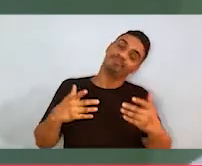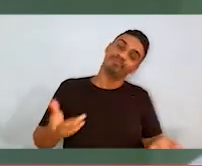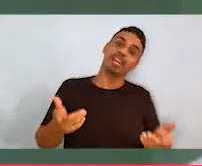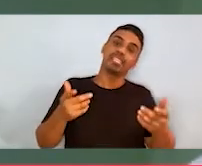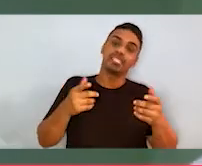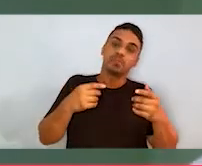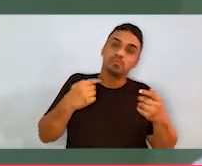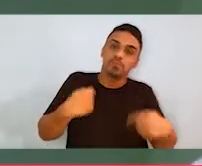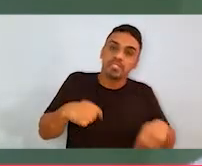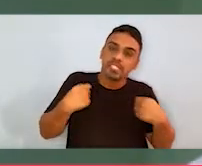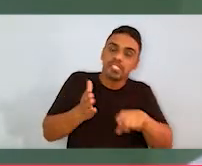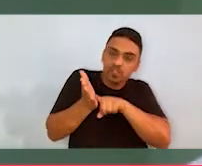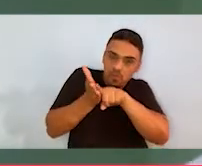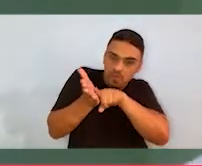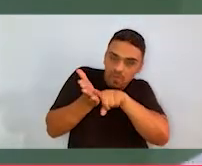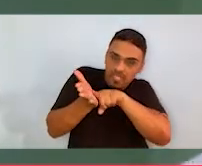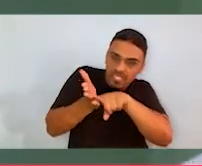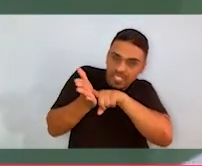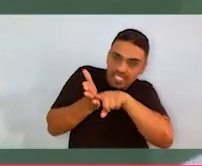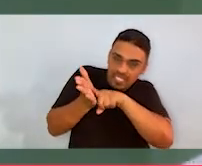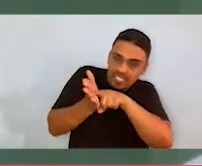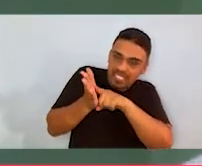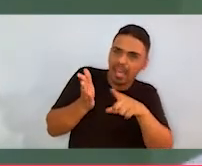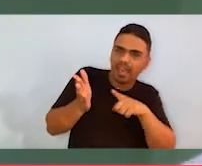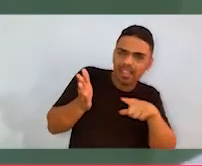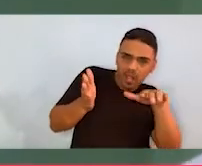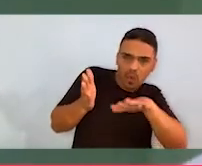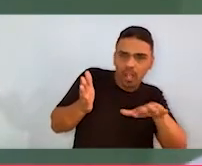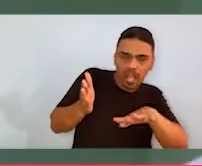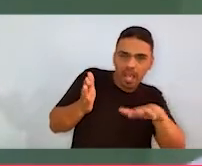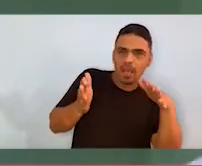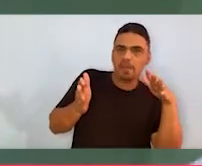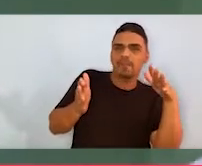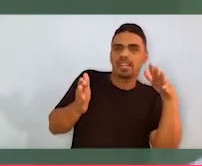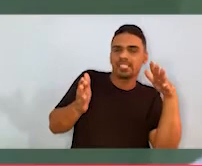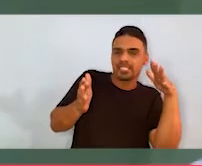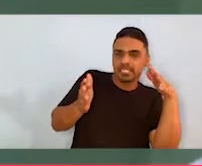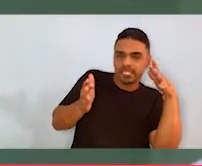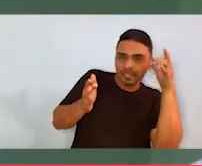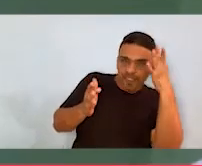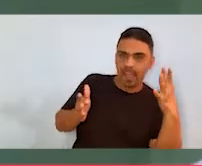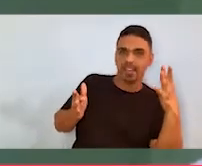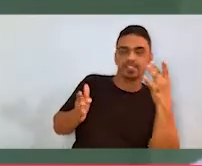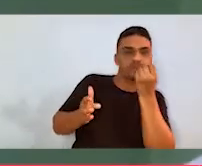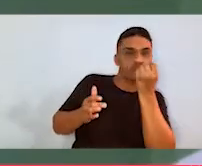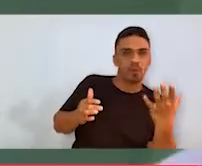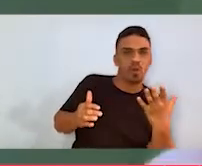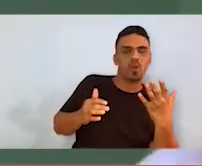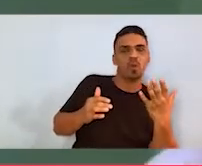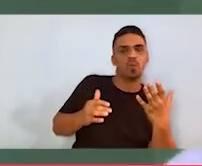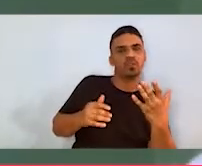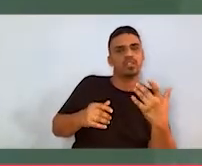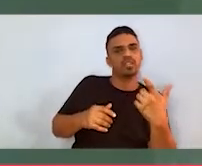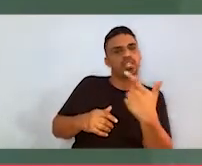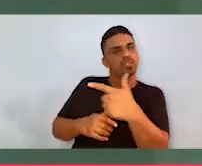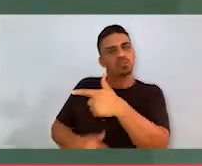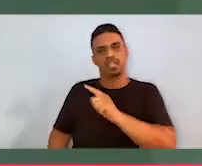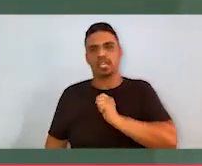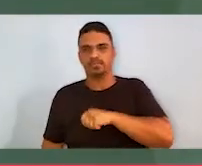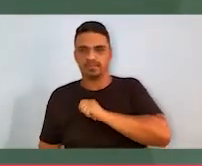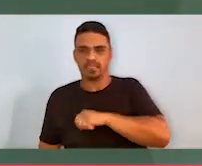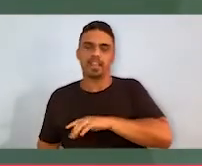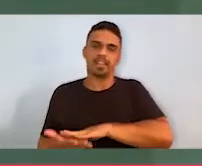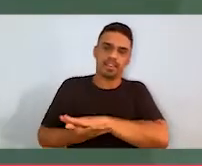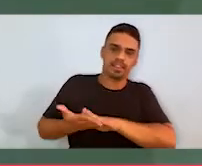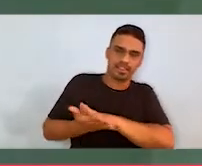são os meios mais ok, menos sacanas de fazer isso, porque tem muito site por aí